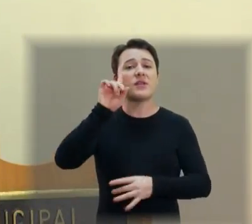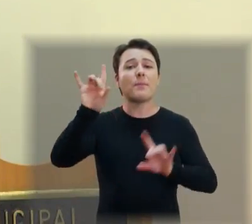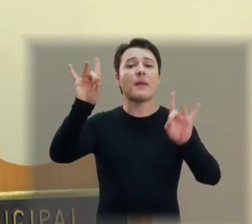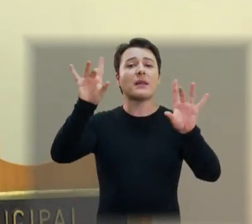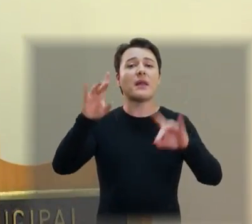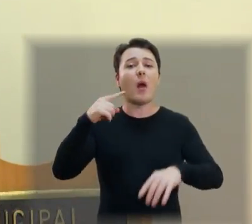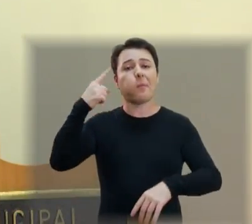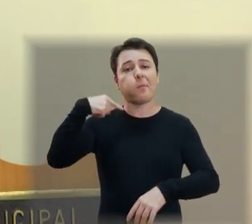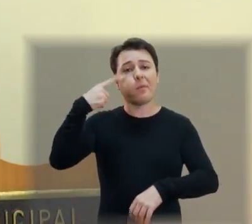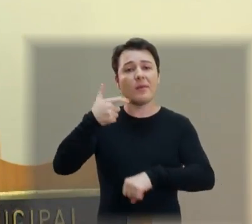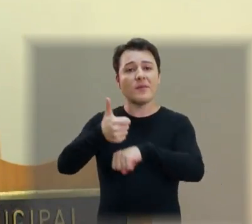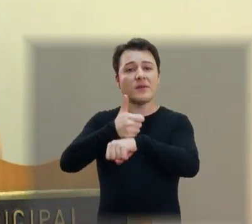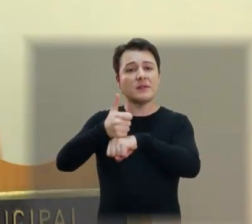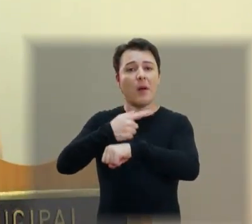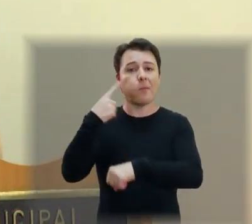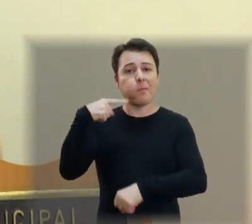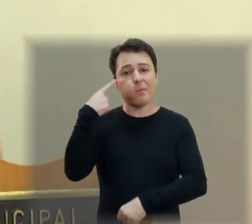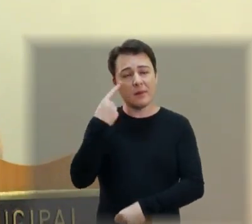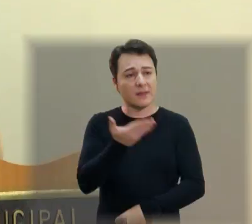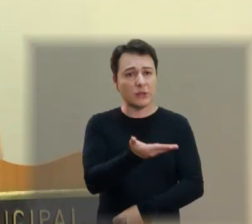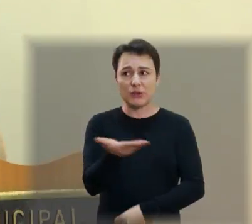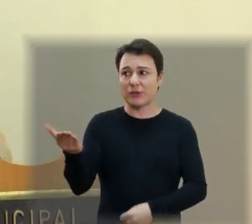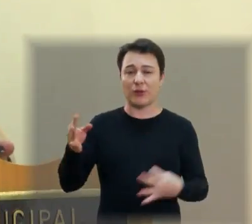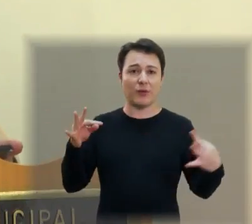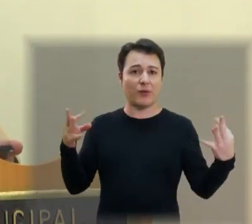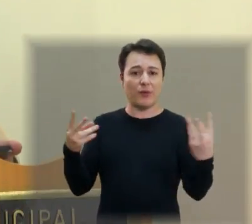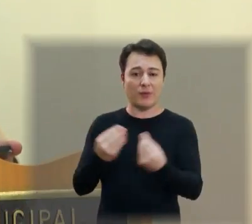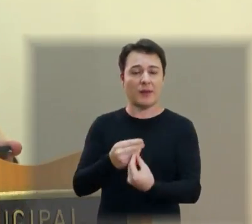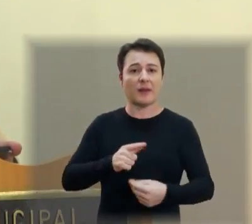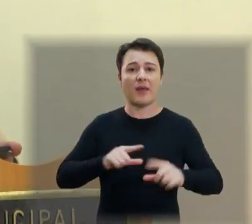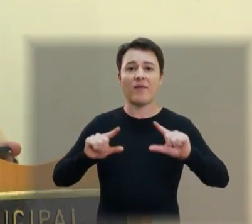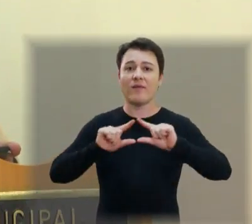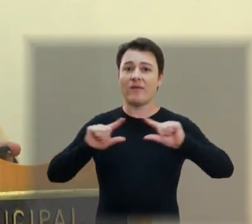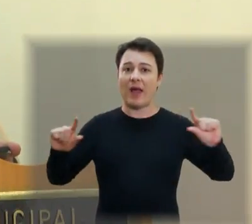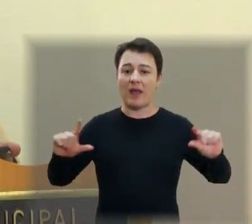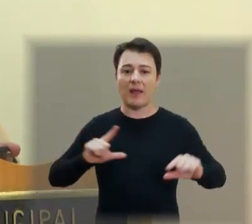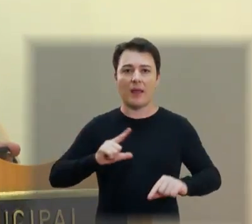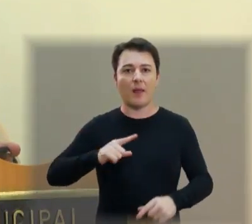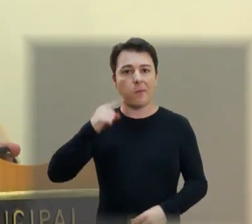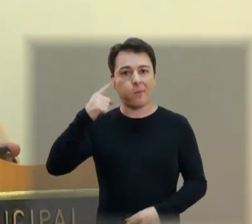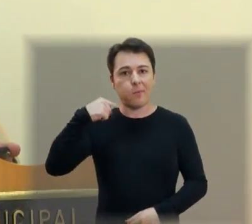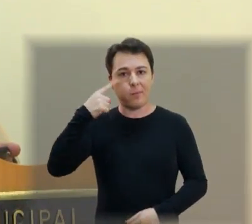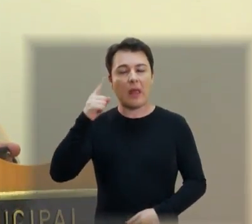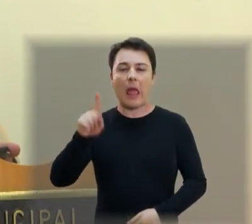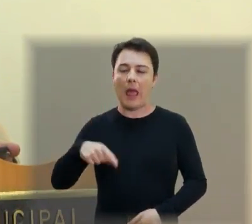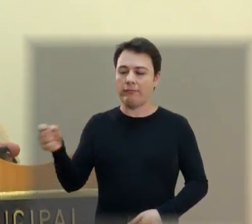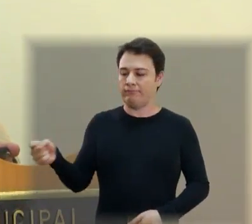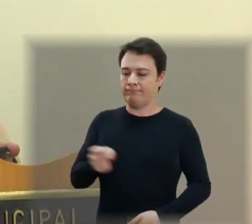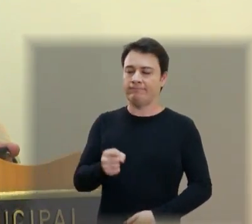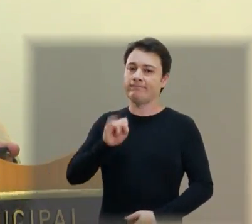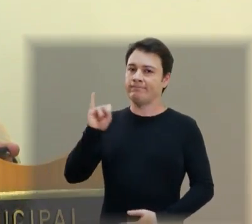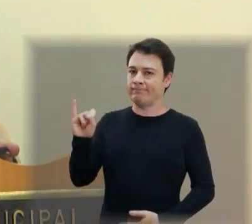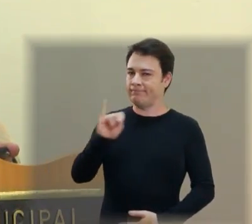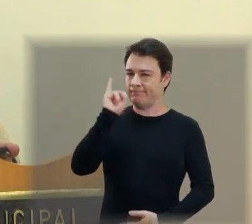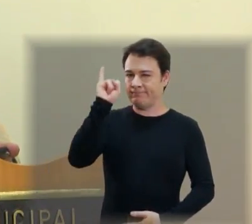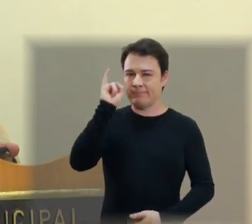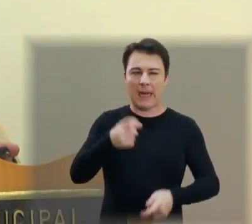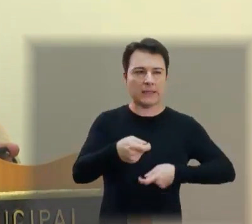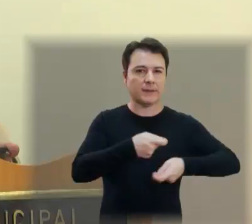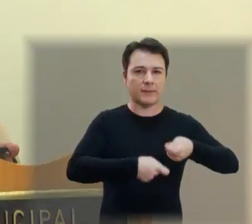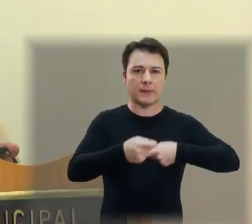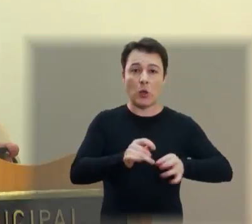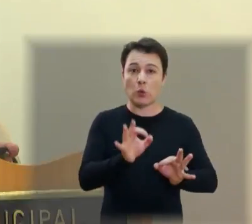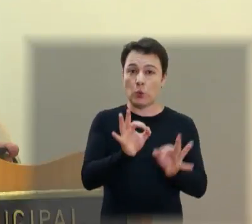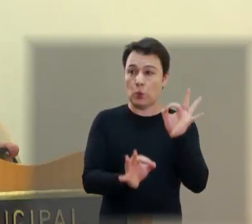todos os advogados, né? Parabenizar a todos os advogados. Tem uma frase aqui, o advogado é indispensável à administração da